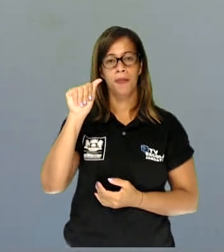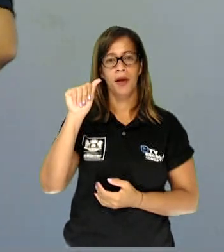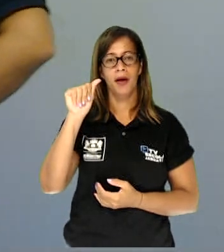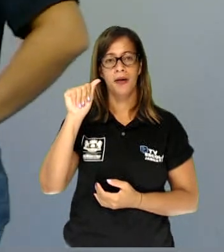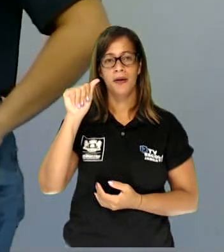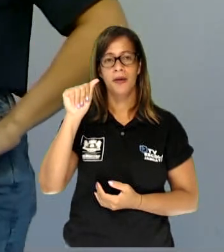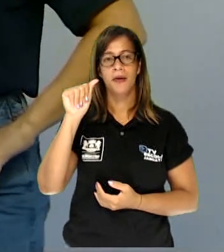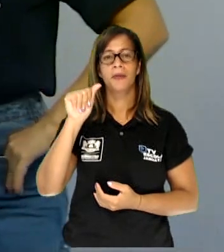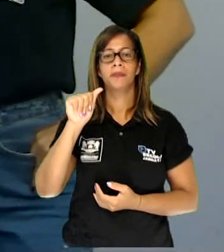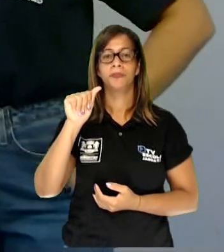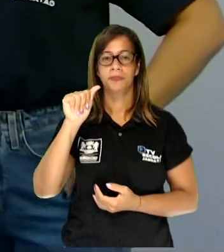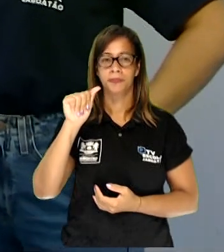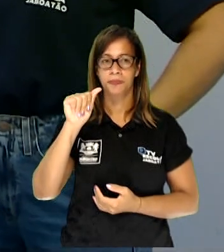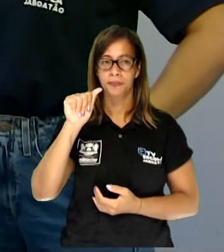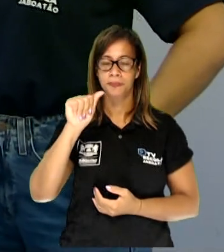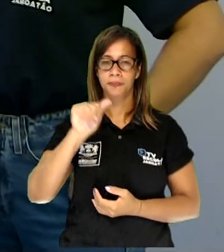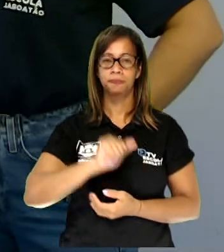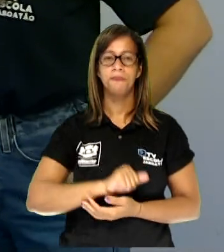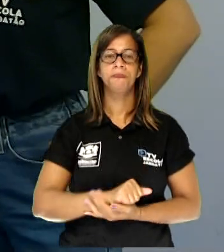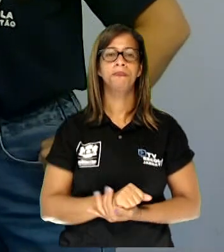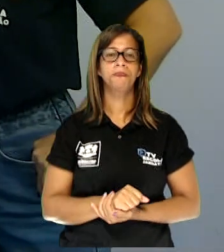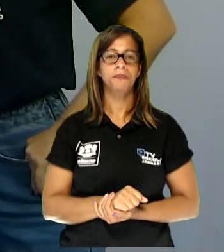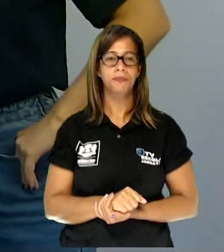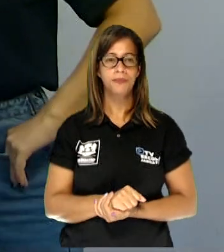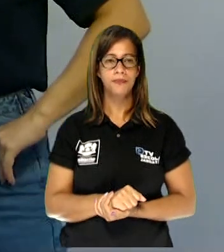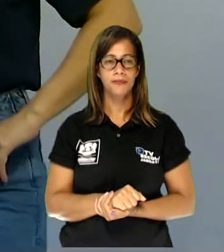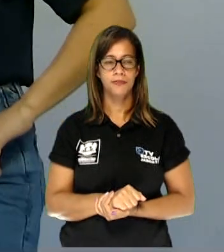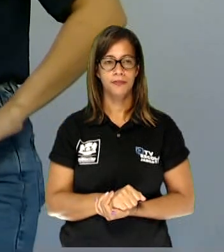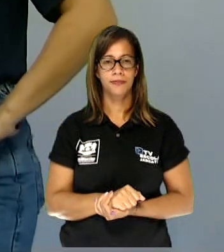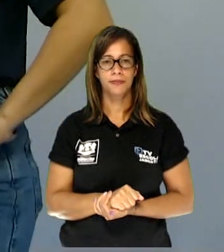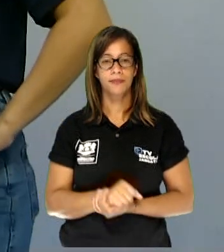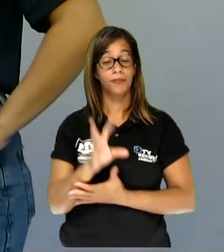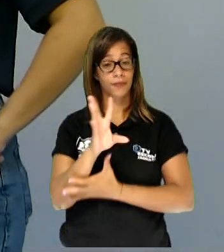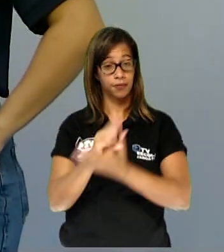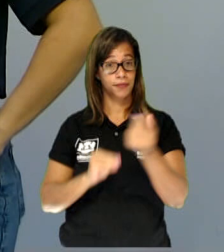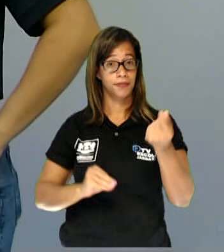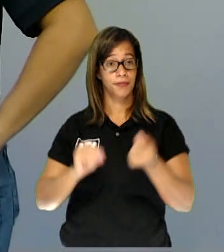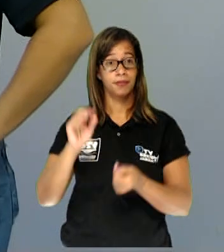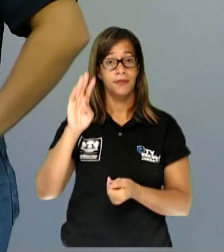B. Muito bem. Ba. Repete comigo. Ba.